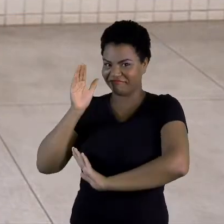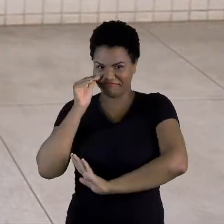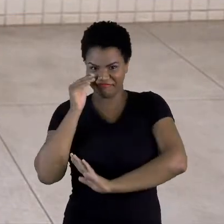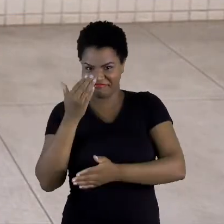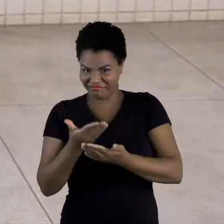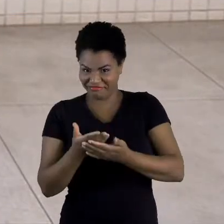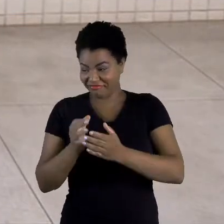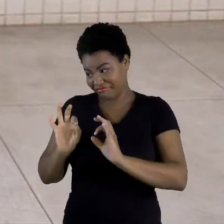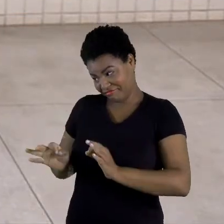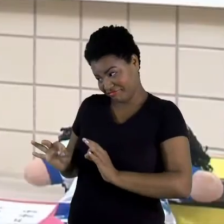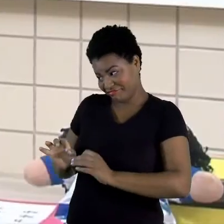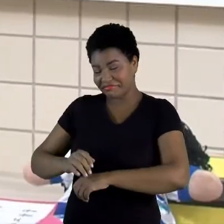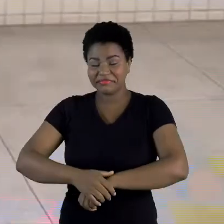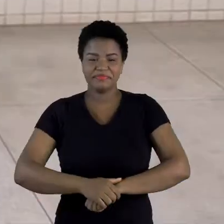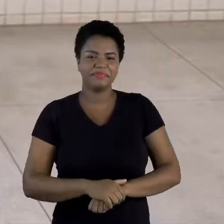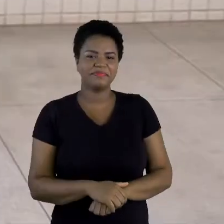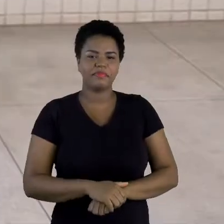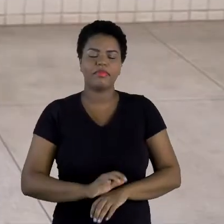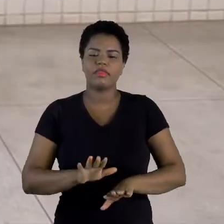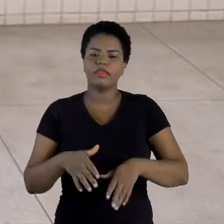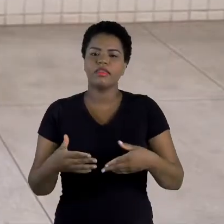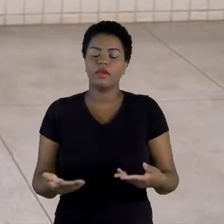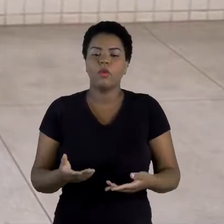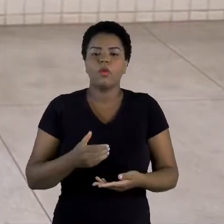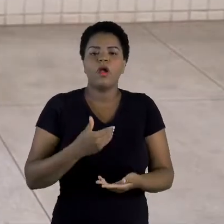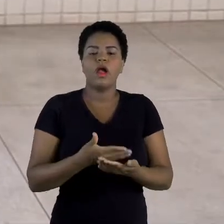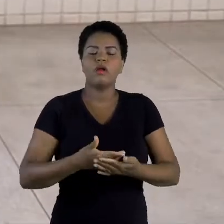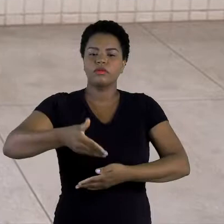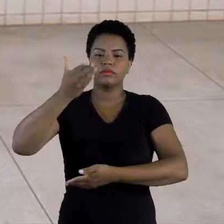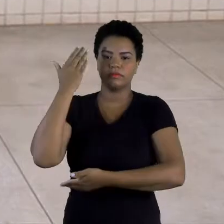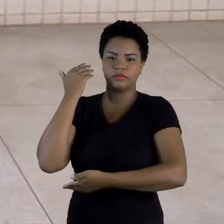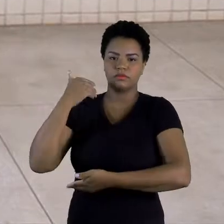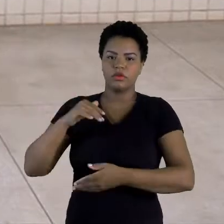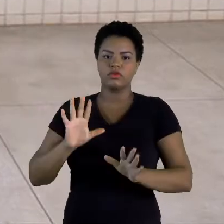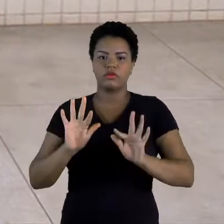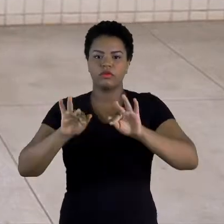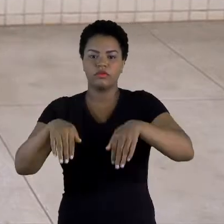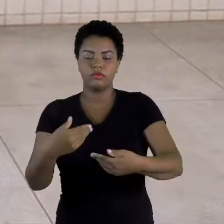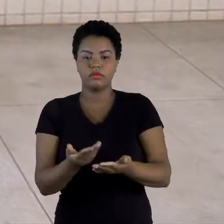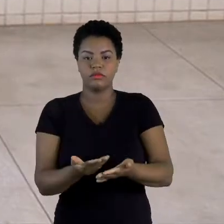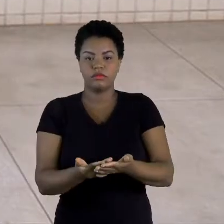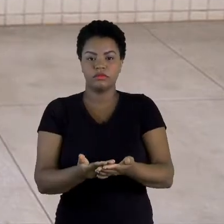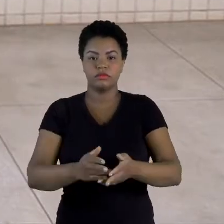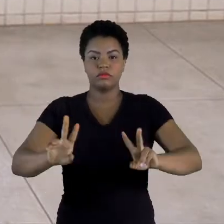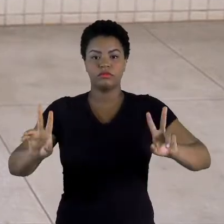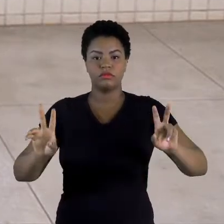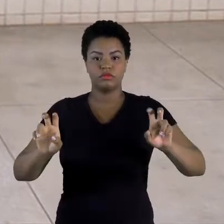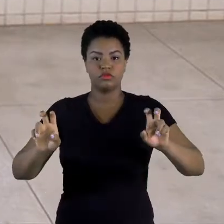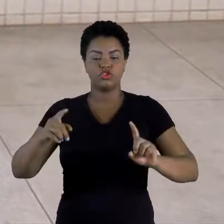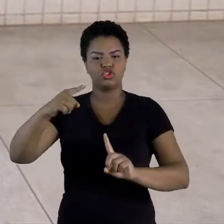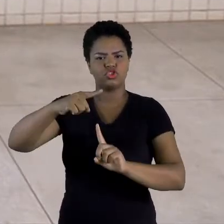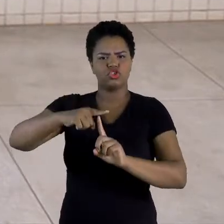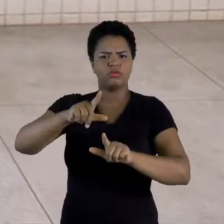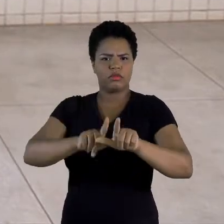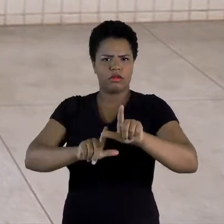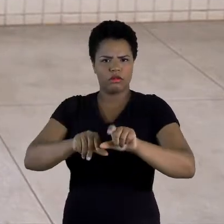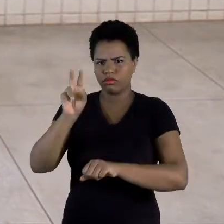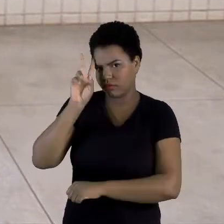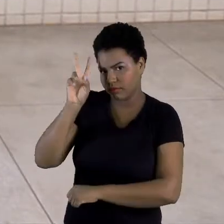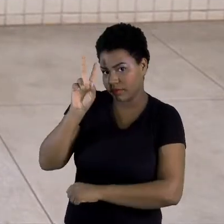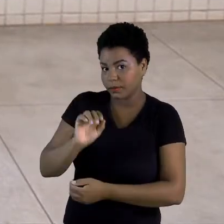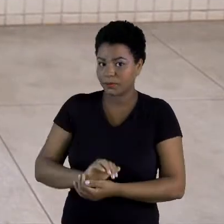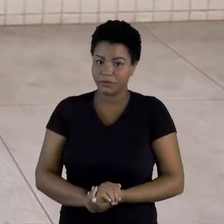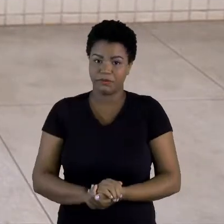Francisquinha? Então, olha só, crianças, na nossa aula passada, nós fechamos a aula falando sobre tipos de letras, lembra?